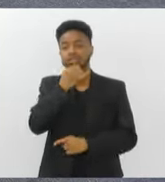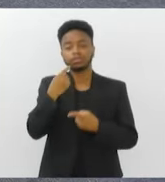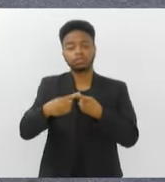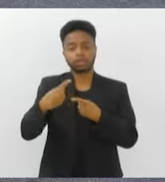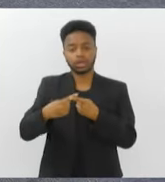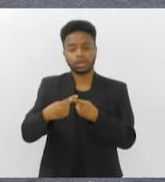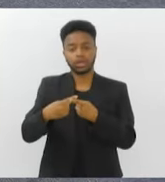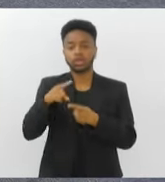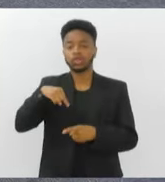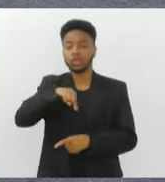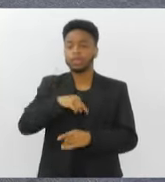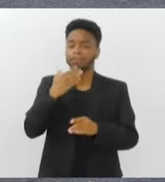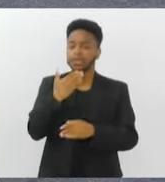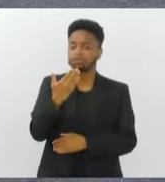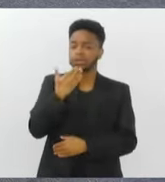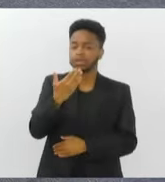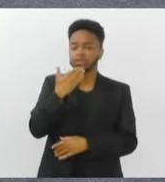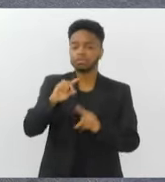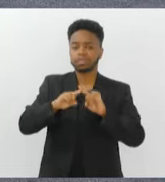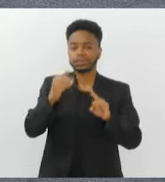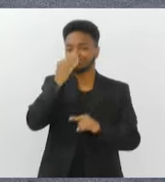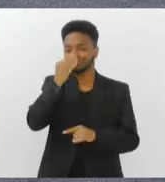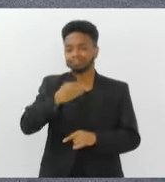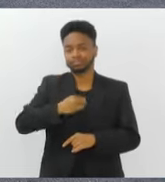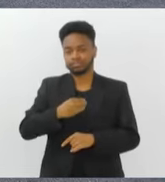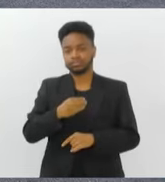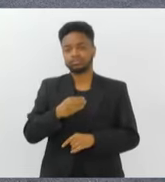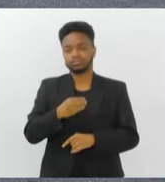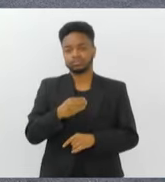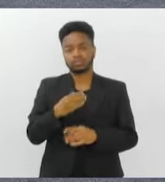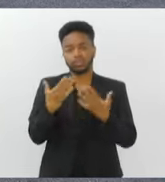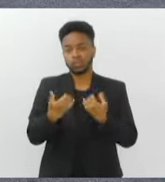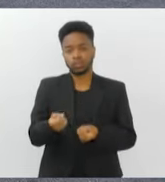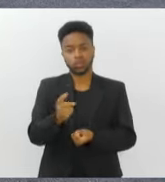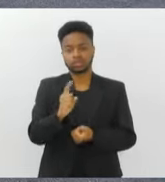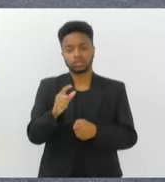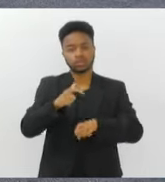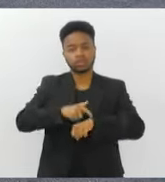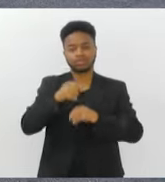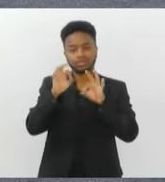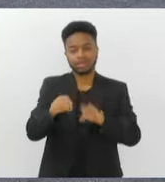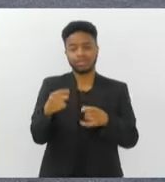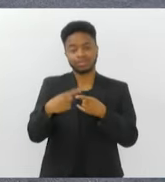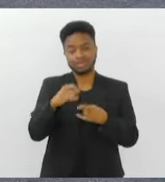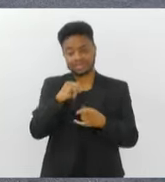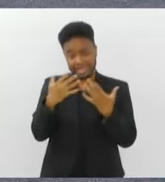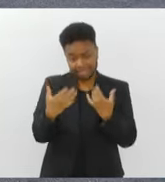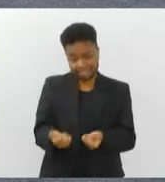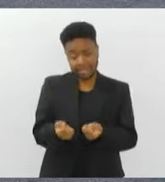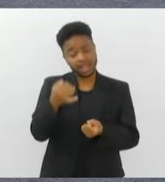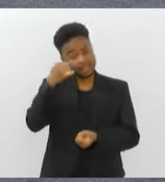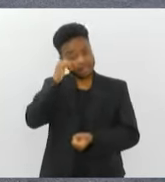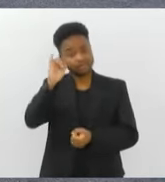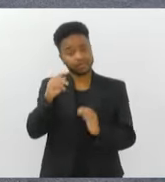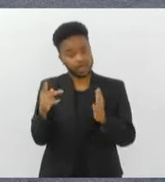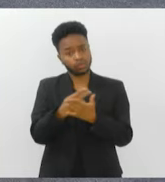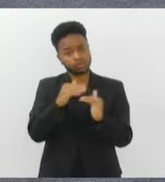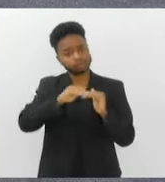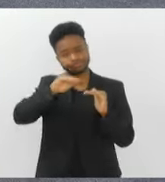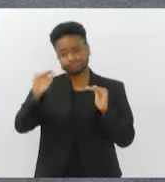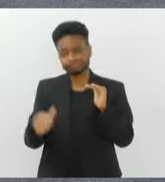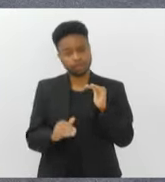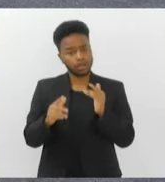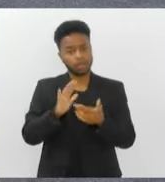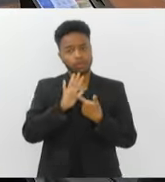nossos apelos e críticas não terem sido aceitos no devido tempo, evitaria esse vexame que a matéria de